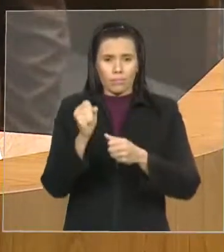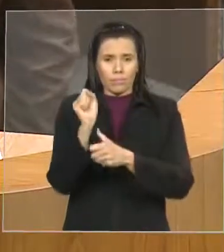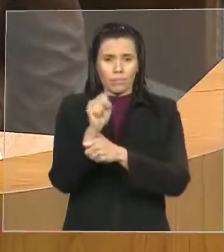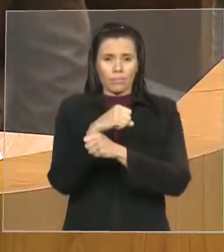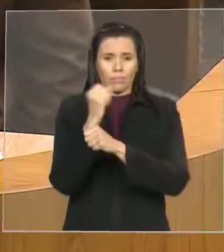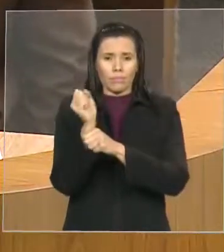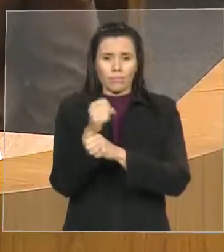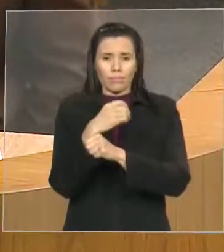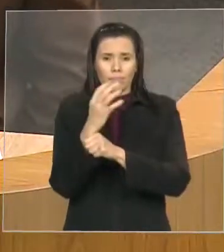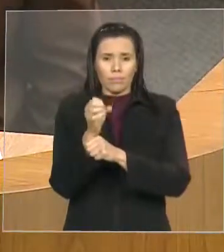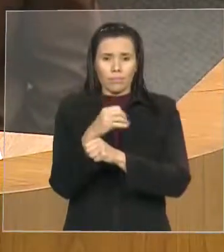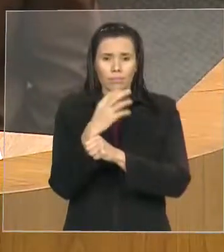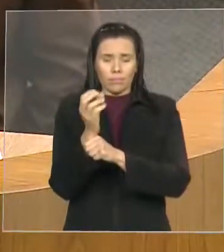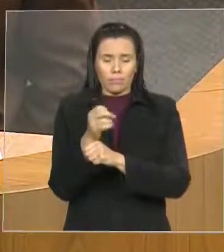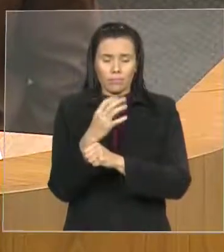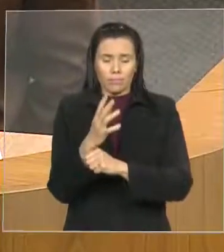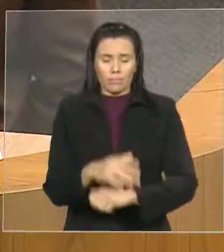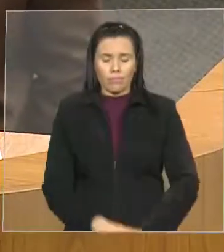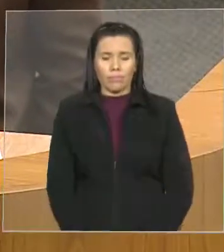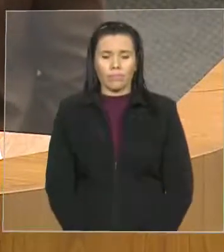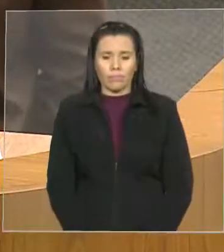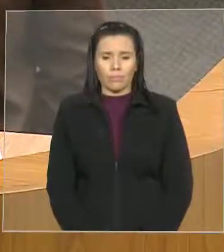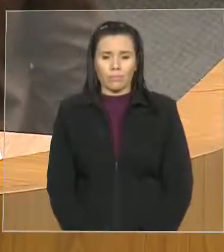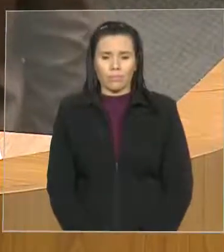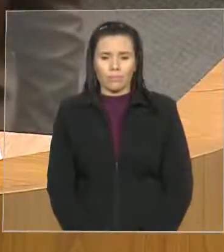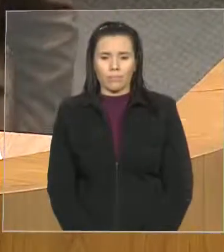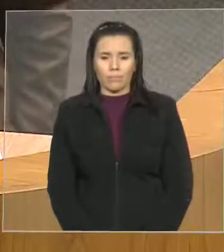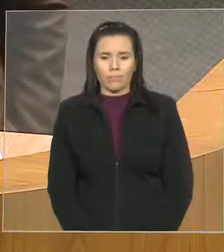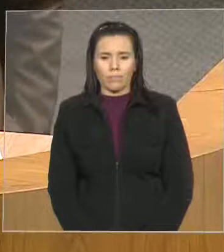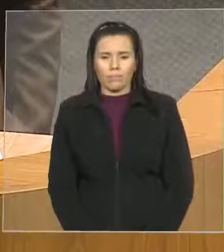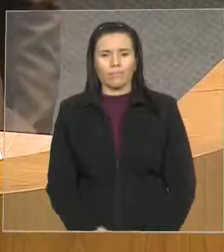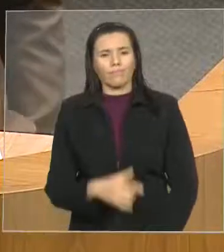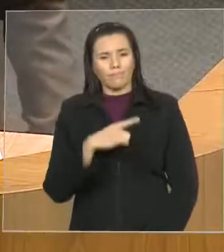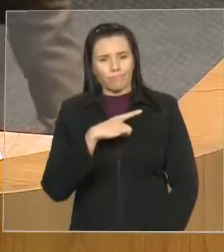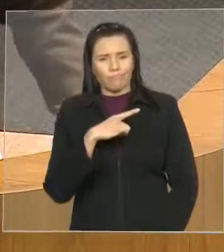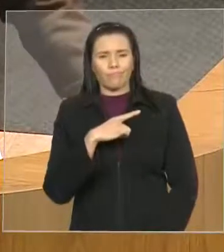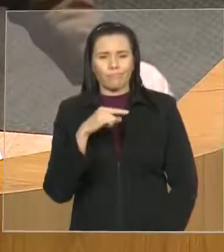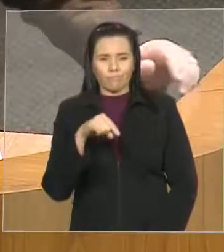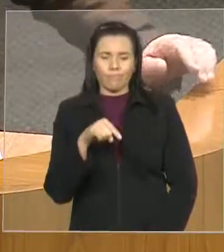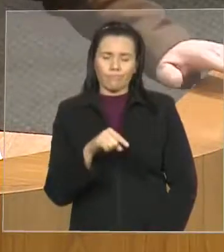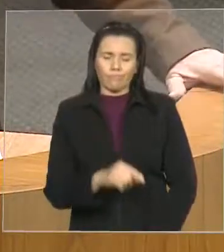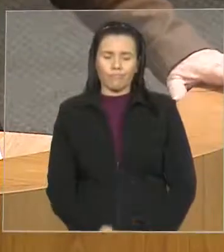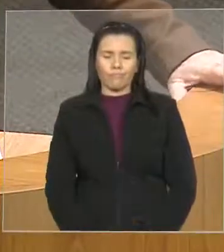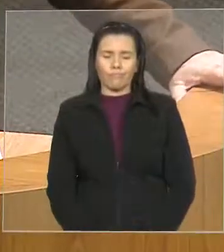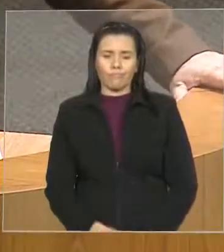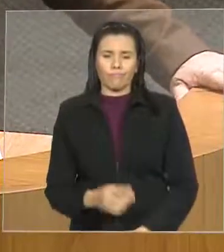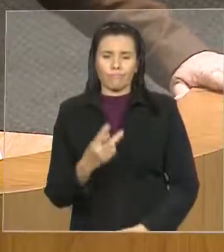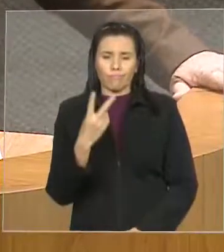que prestavam serviços ao SAMU.